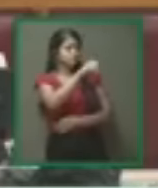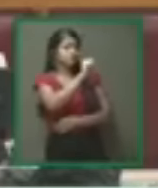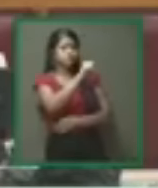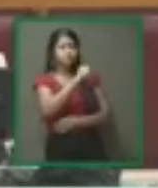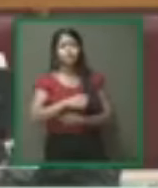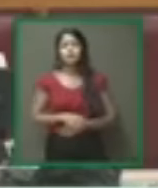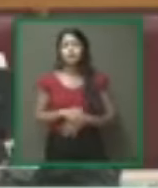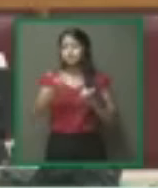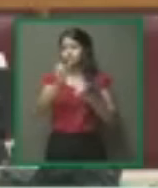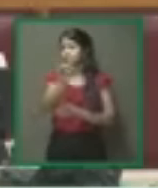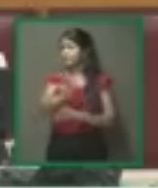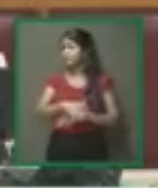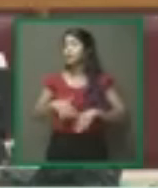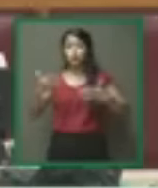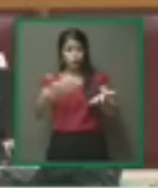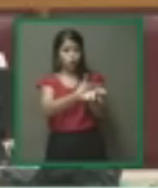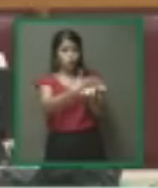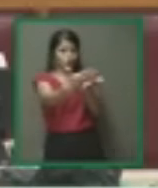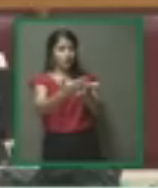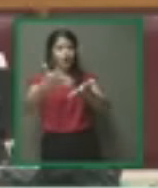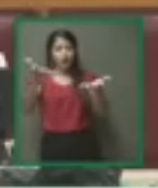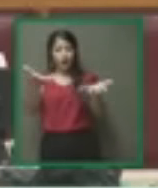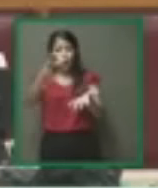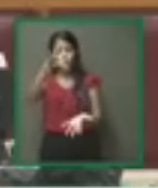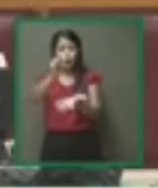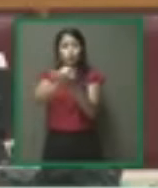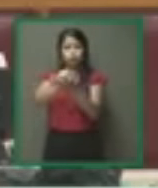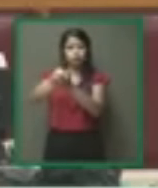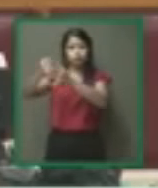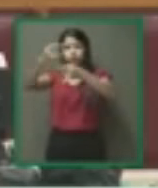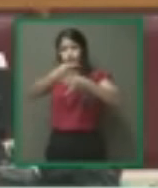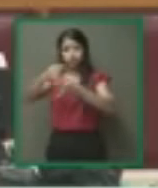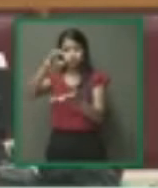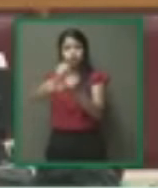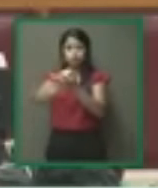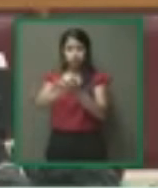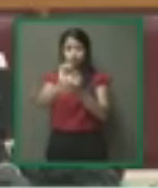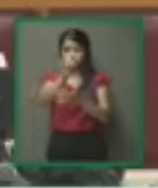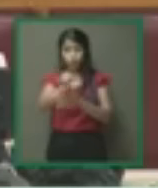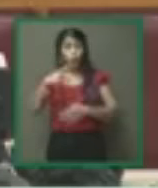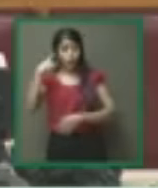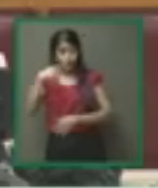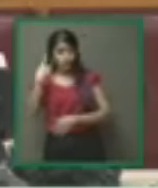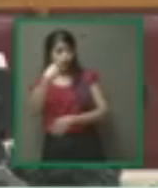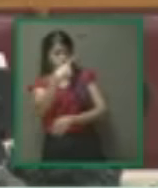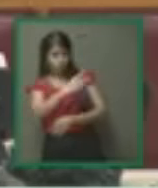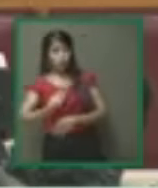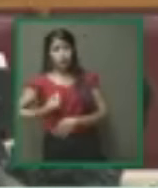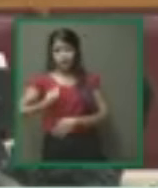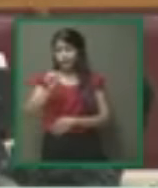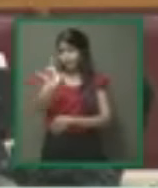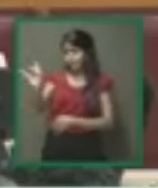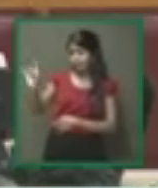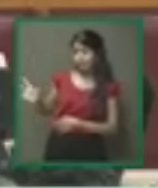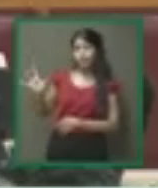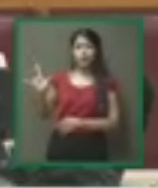senhora. Tá bom. Eu vou iniciar, então, a gravação do seu interrogatório, tá? Seus advogados estão aqui, os